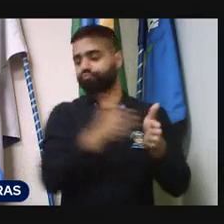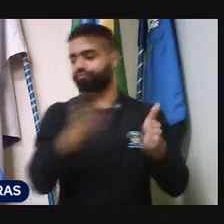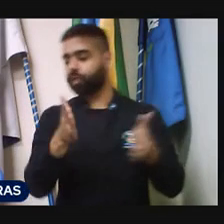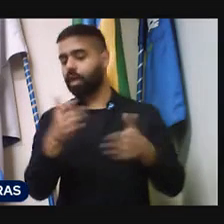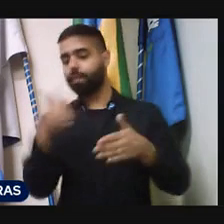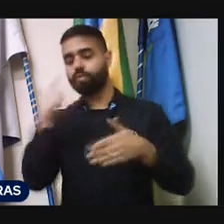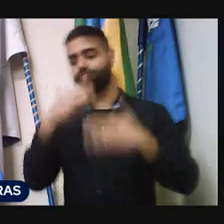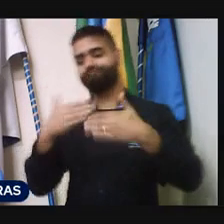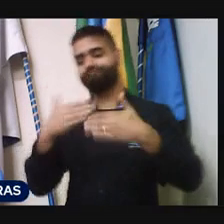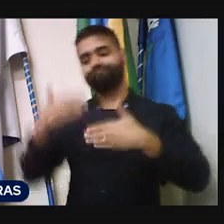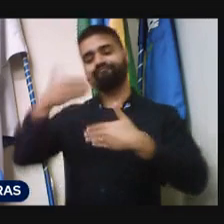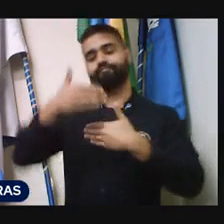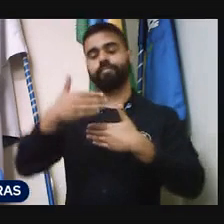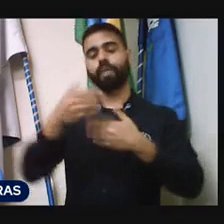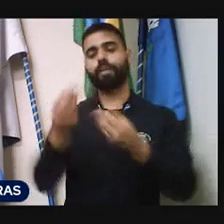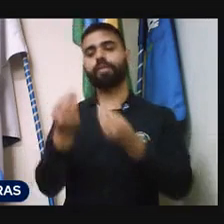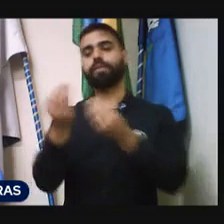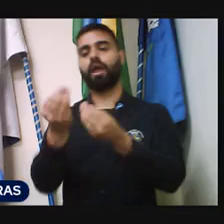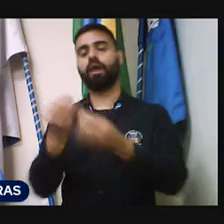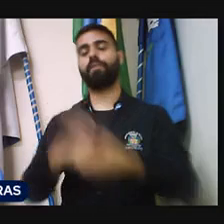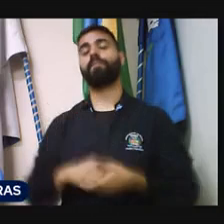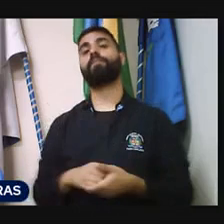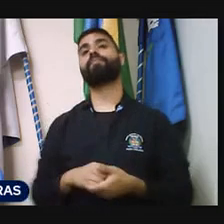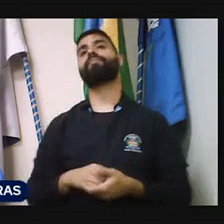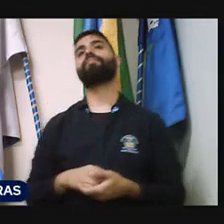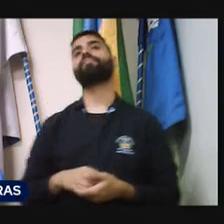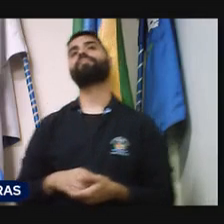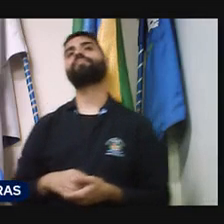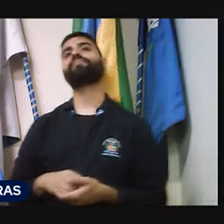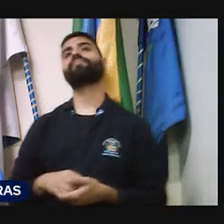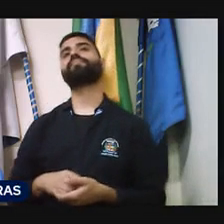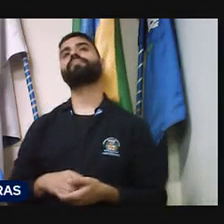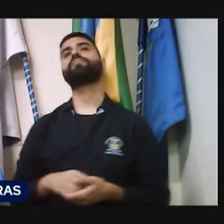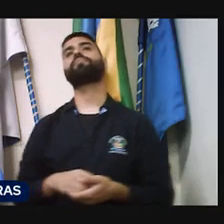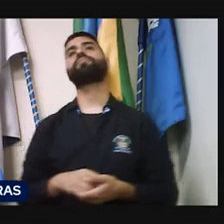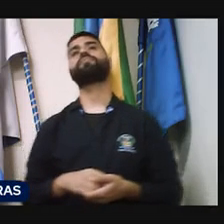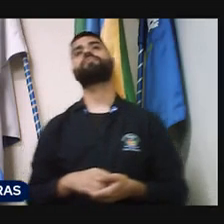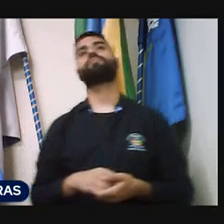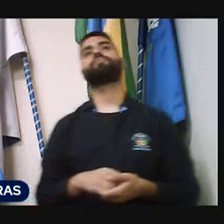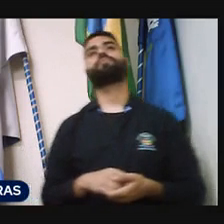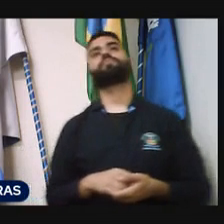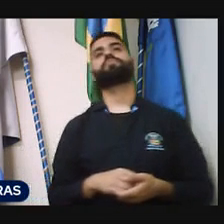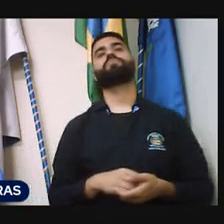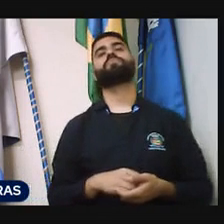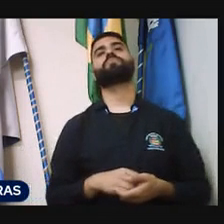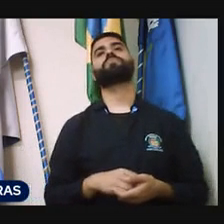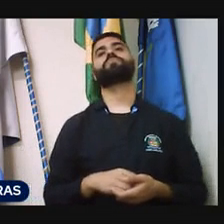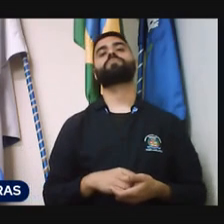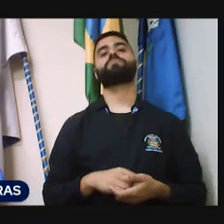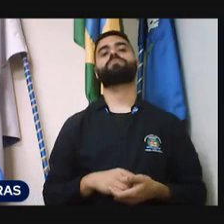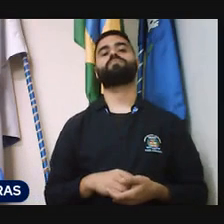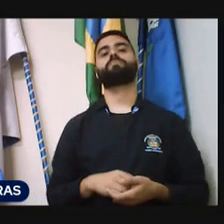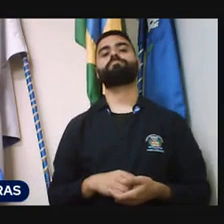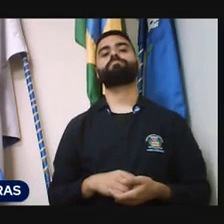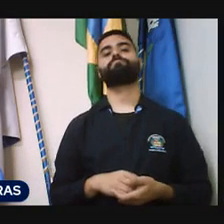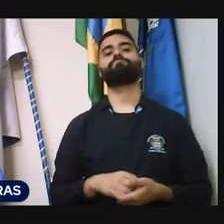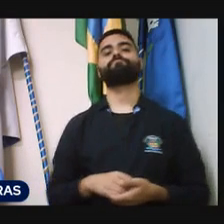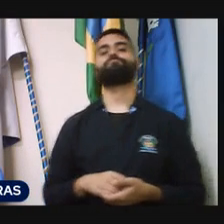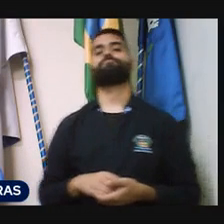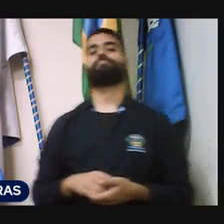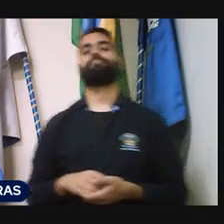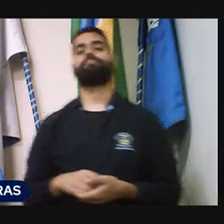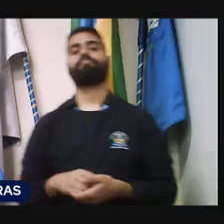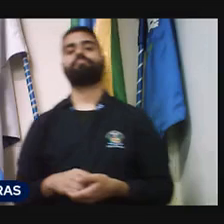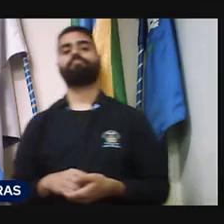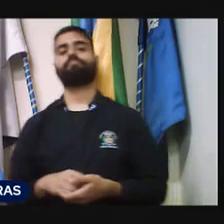ser vencida dessa entrega e onde nós podemos aqui seu presidente Depois temos